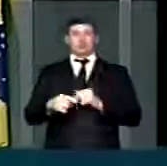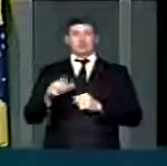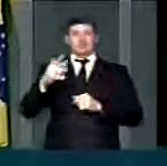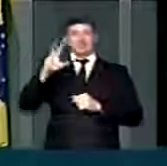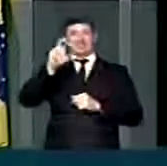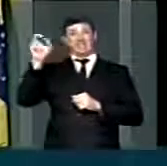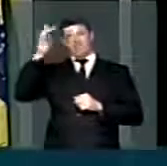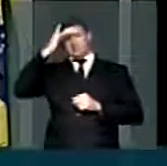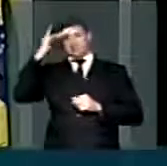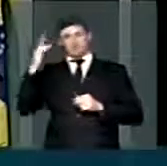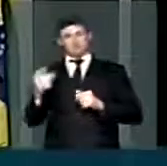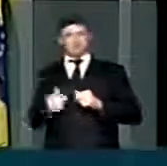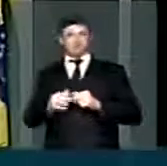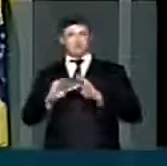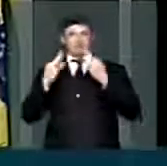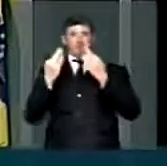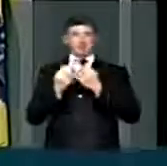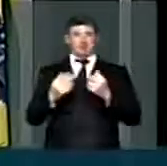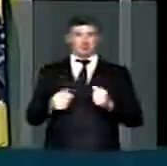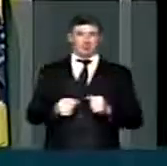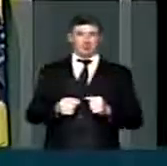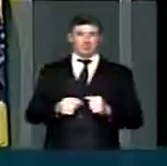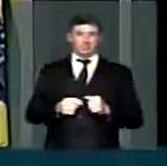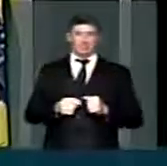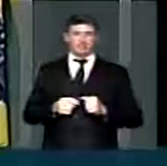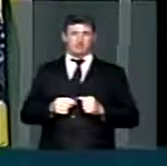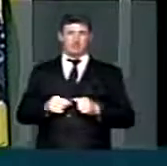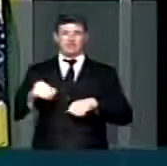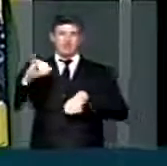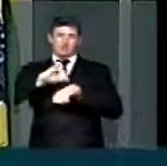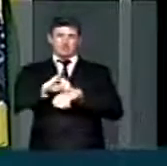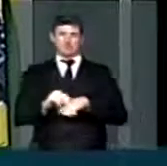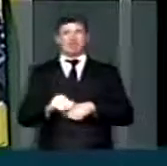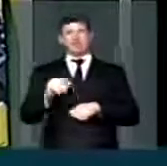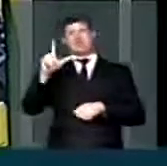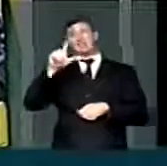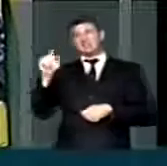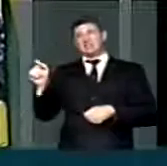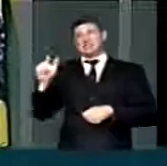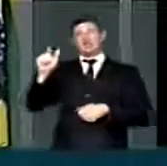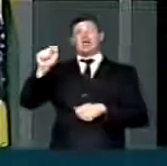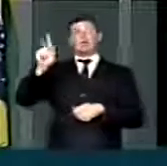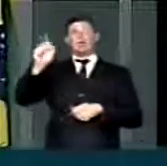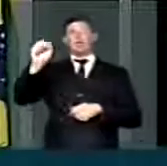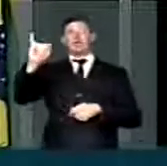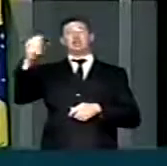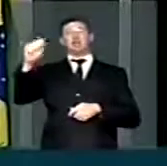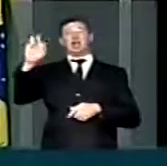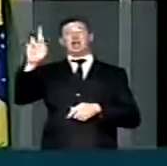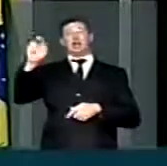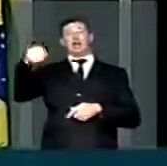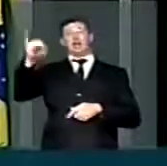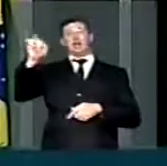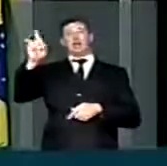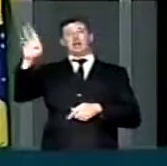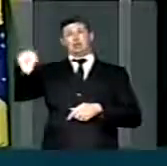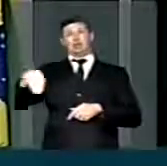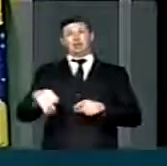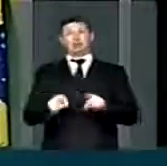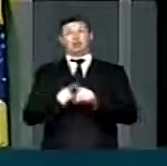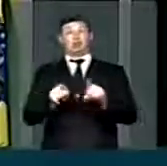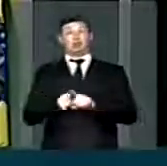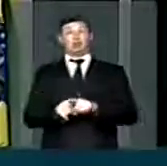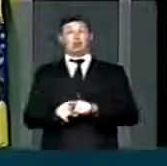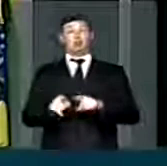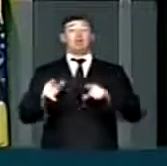famílias desabrigadas em Porto Velho, passam de 100 famílias desabrigadas em Guajará-Mirim, fora a da população das